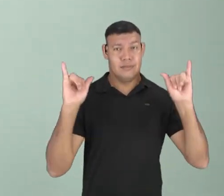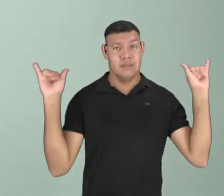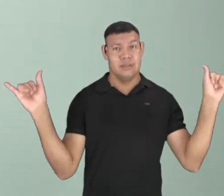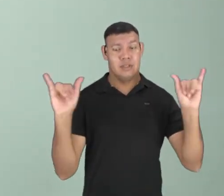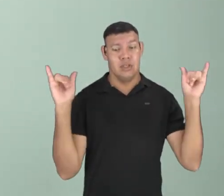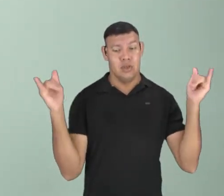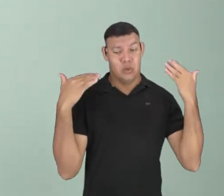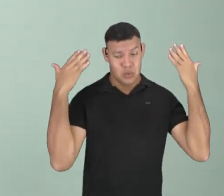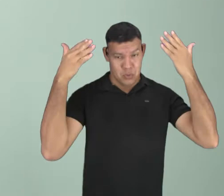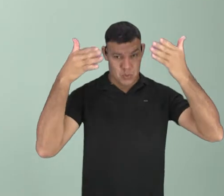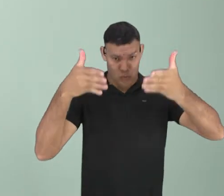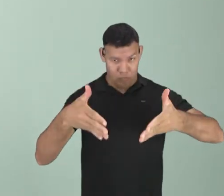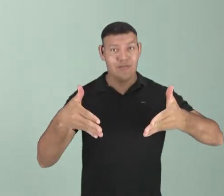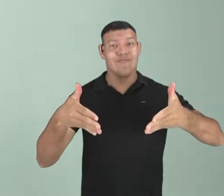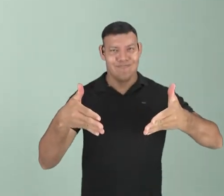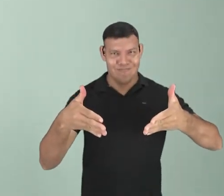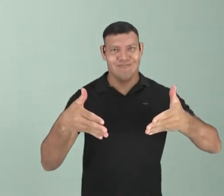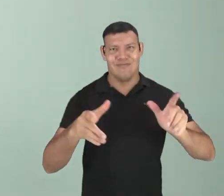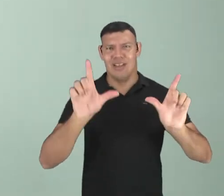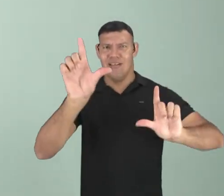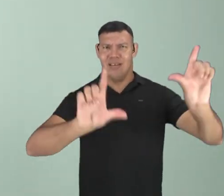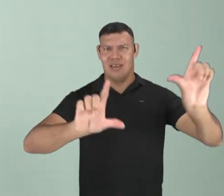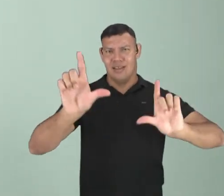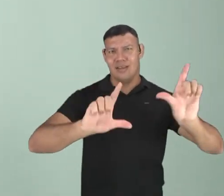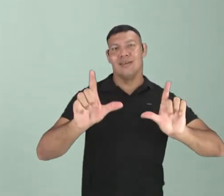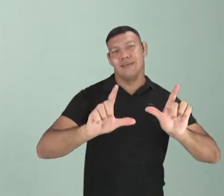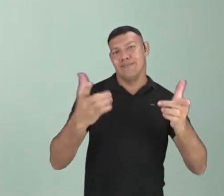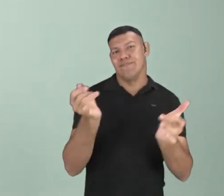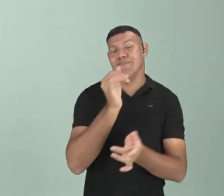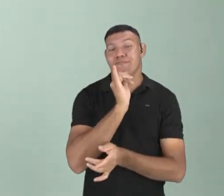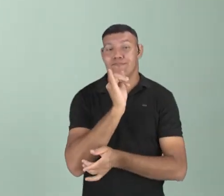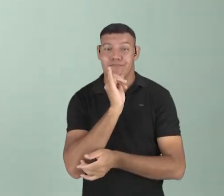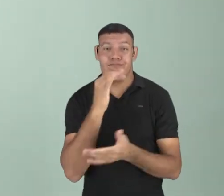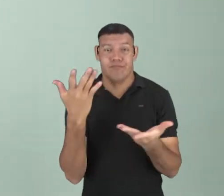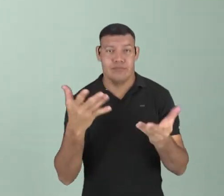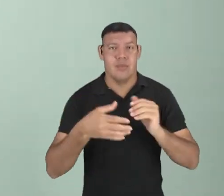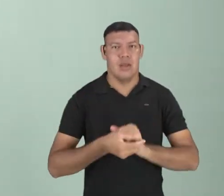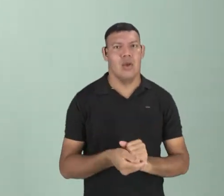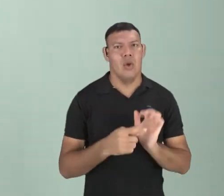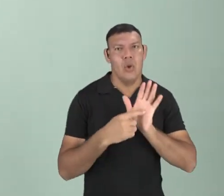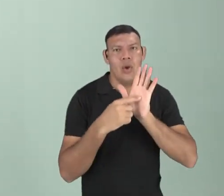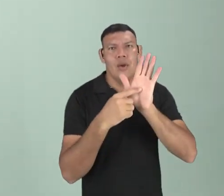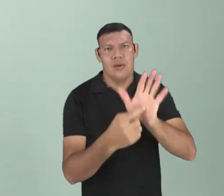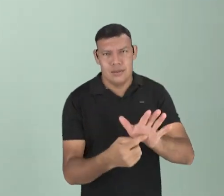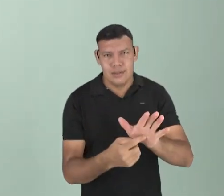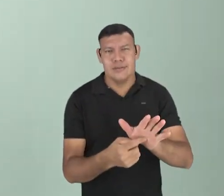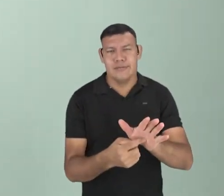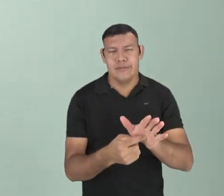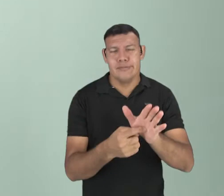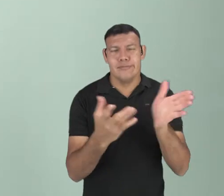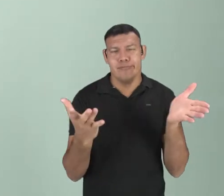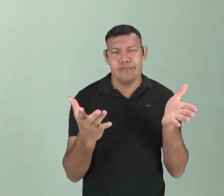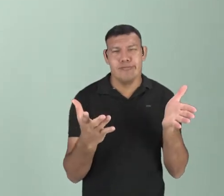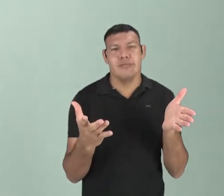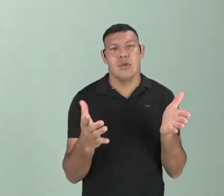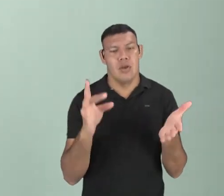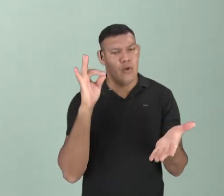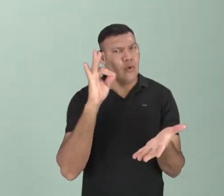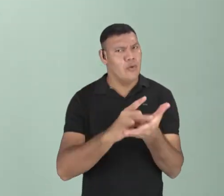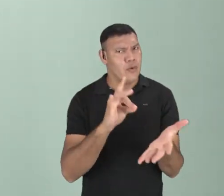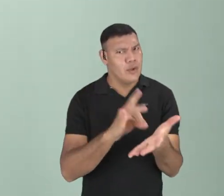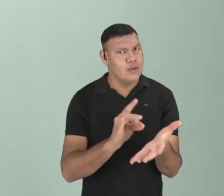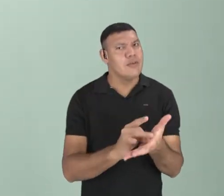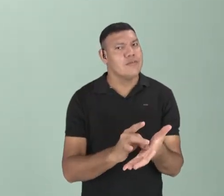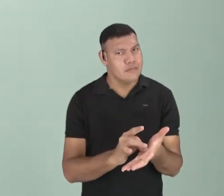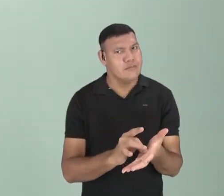em alta, na TV, por exemplo, ela já traz um delimitador aí de